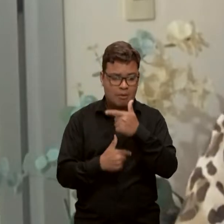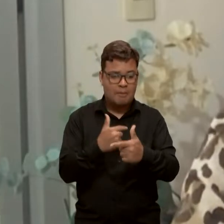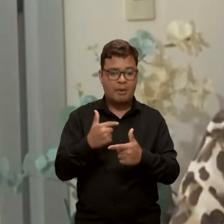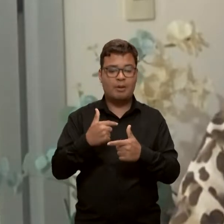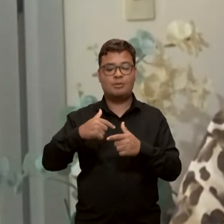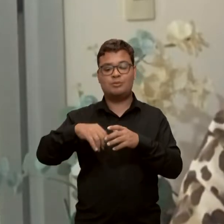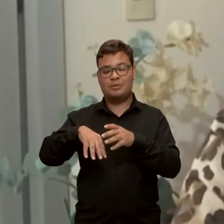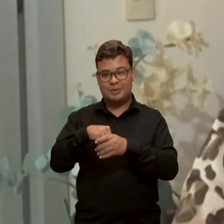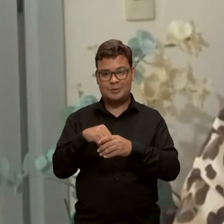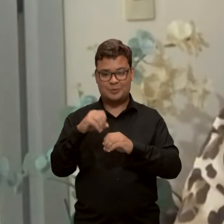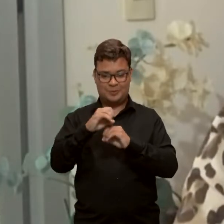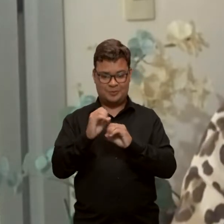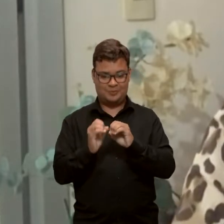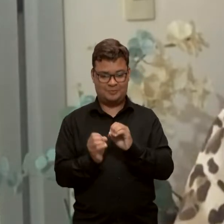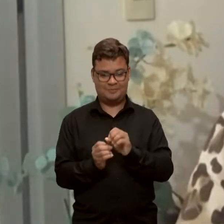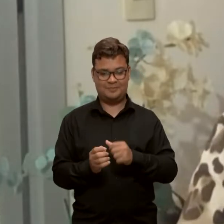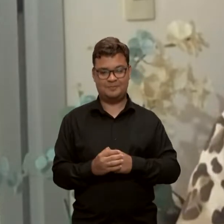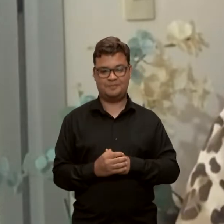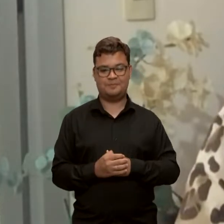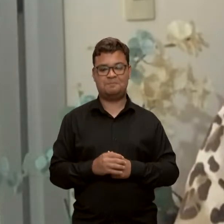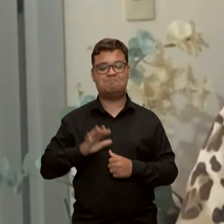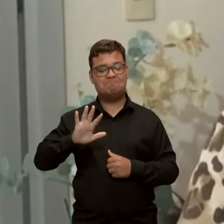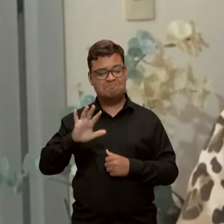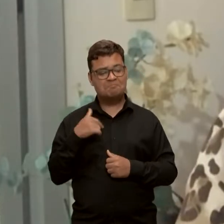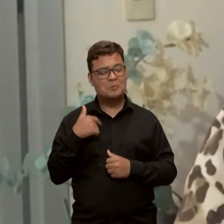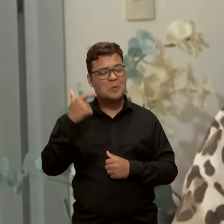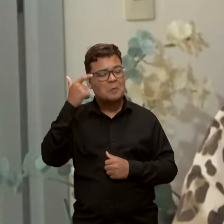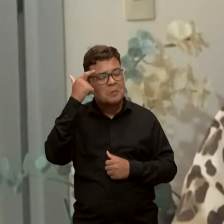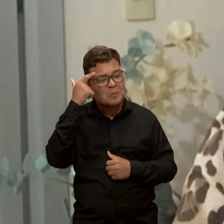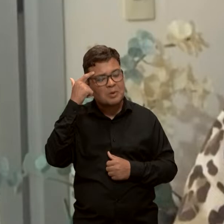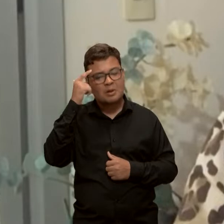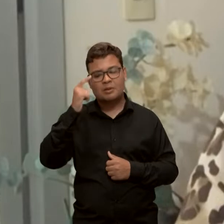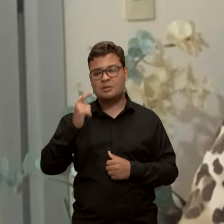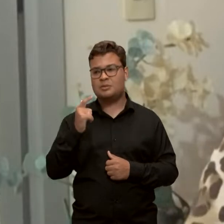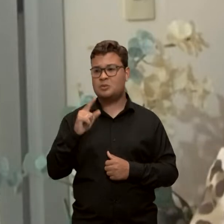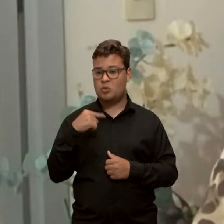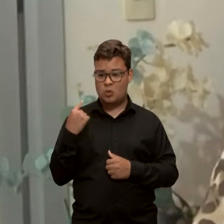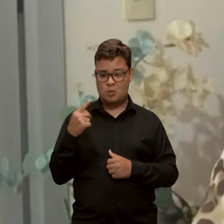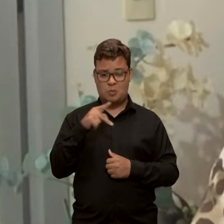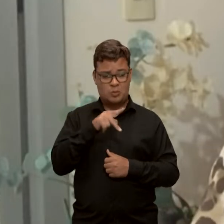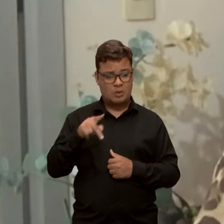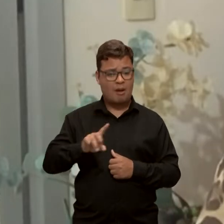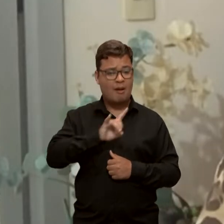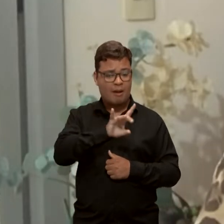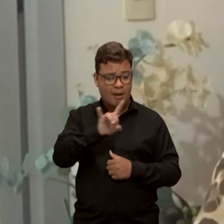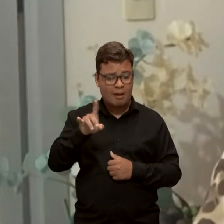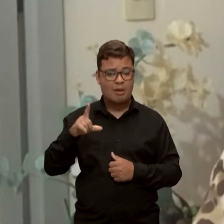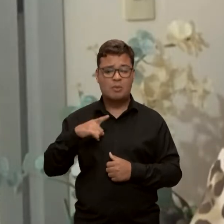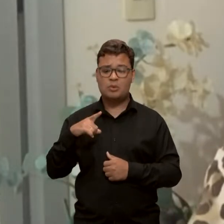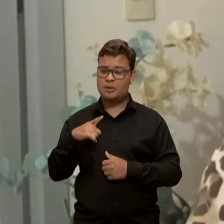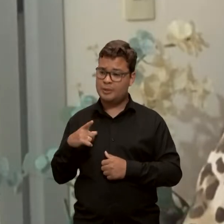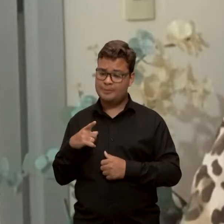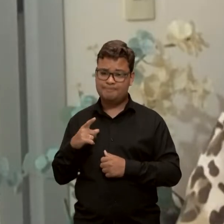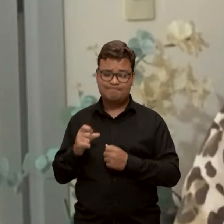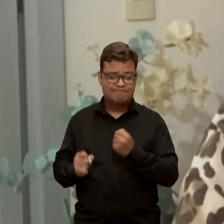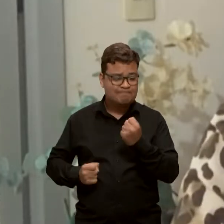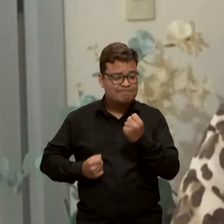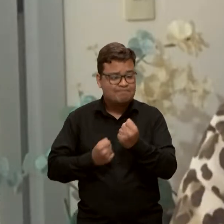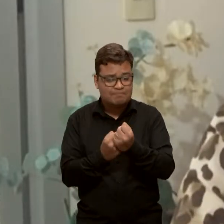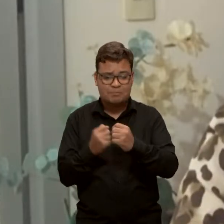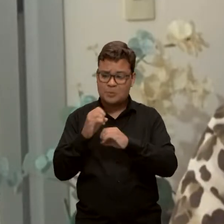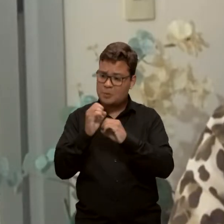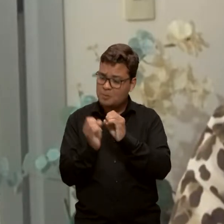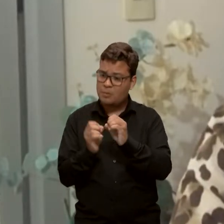UFG, embora eu ache assim que cada um de nós, professores, contribuiu com o seu máximo para